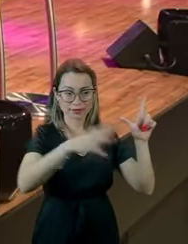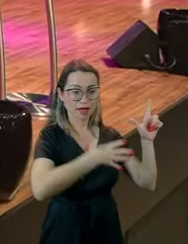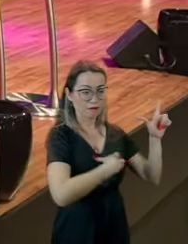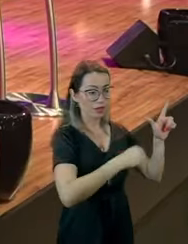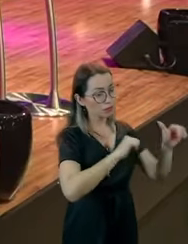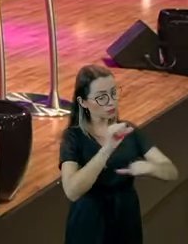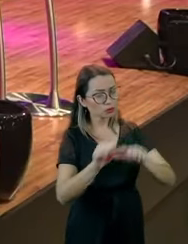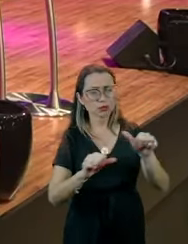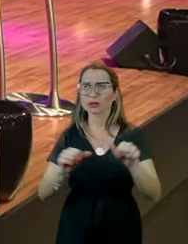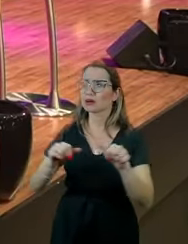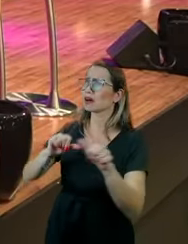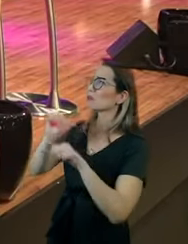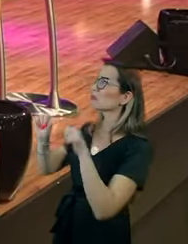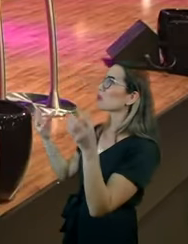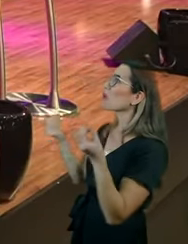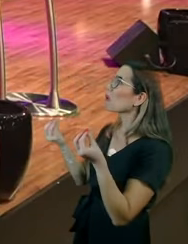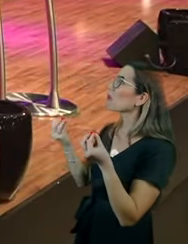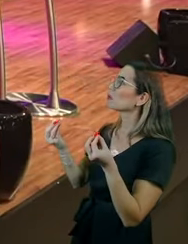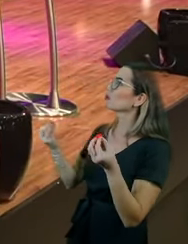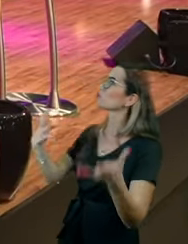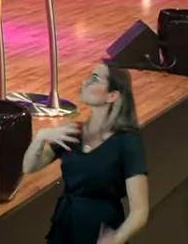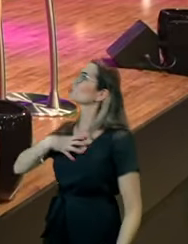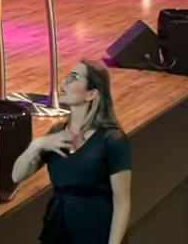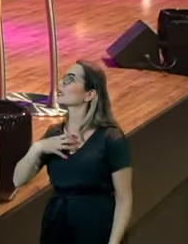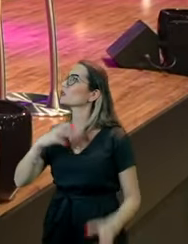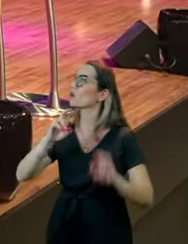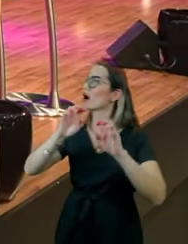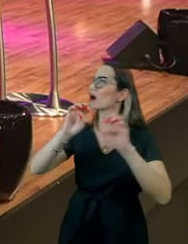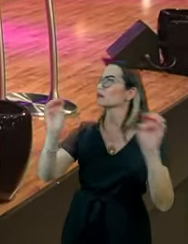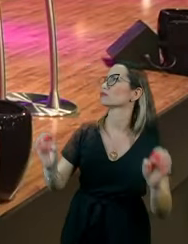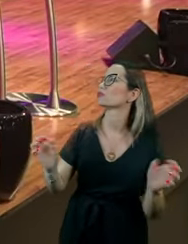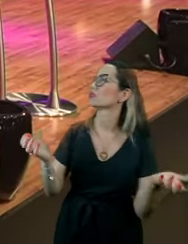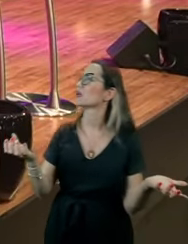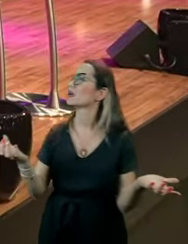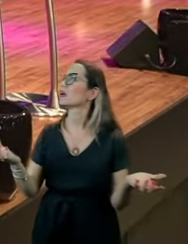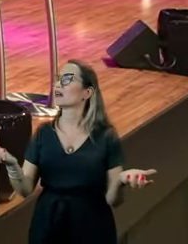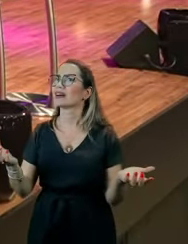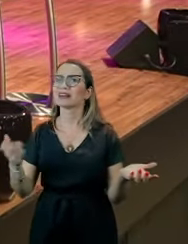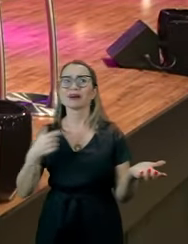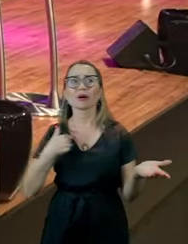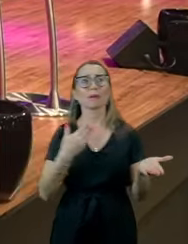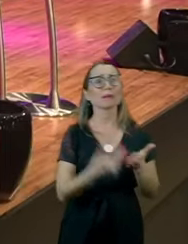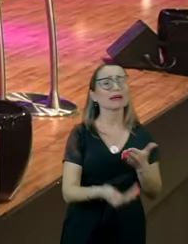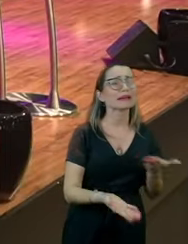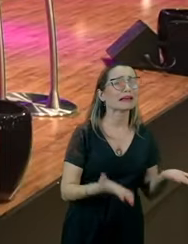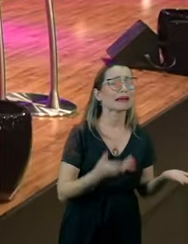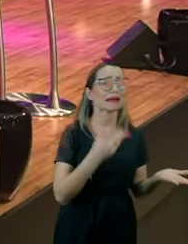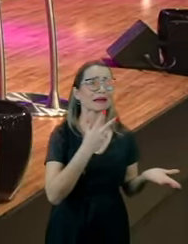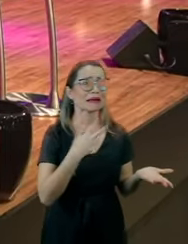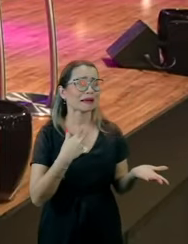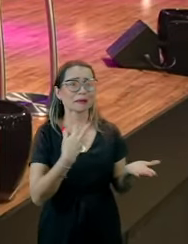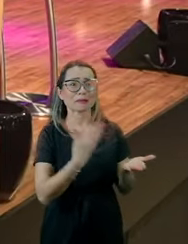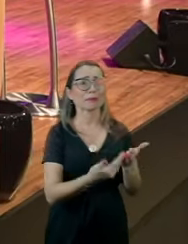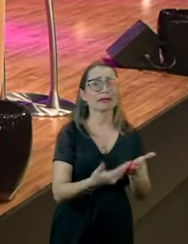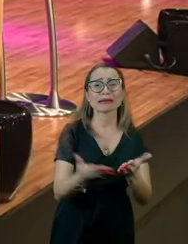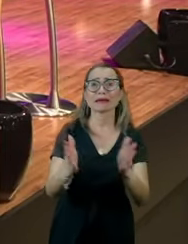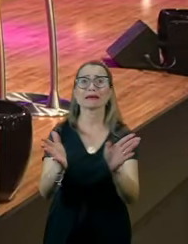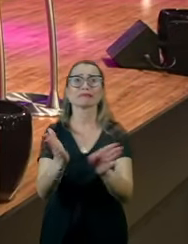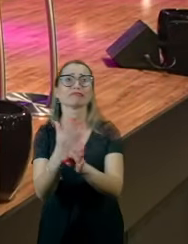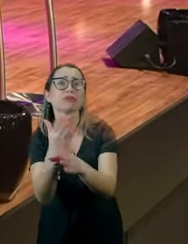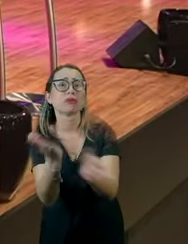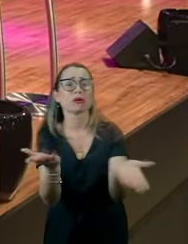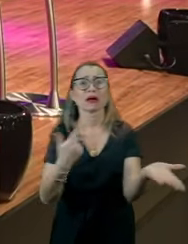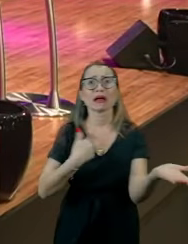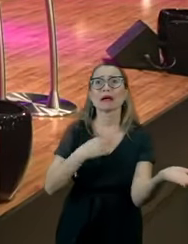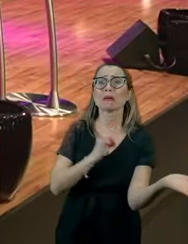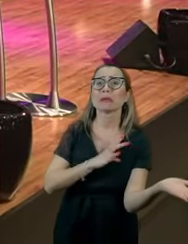Eu falei: mas mudou como, Deus? Mudou o jeito, mudou a forma. Mas Senhor, será que eu não vou perder a essência? Meu maior medo, será que eu não vou me perder no meio dessa transição? Eu